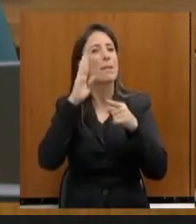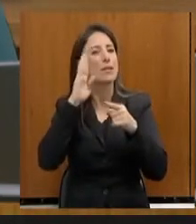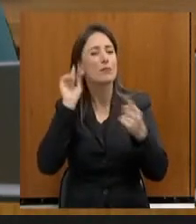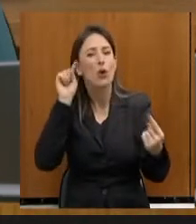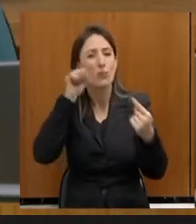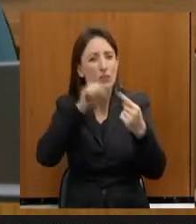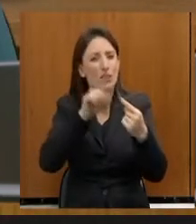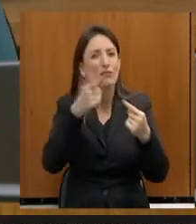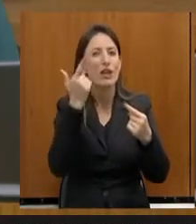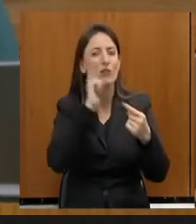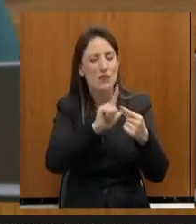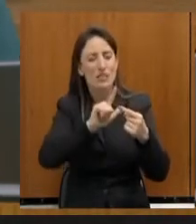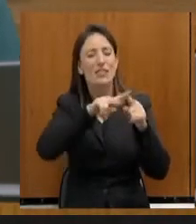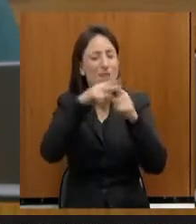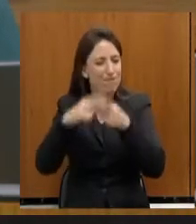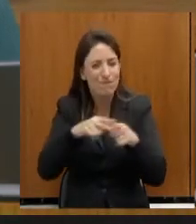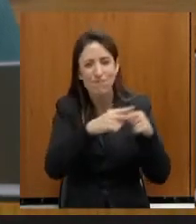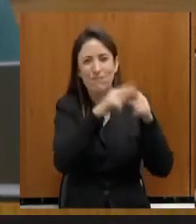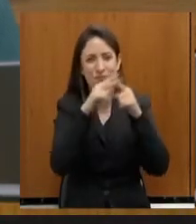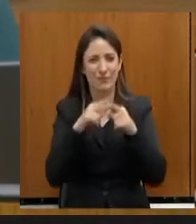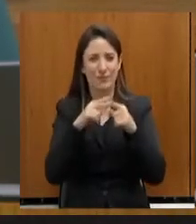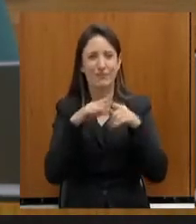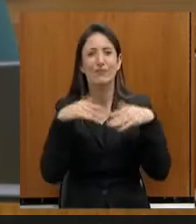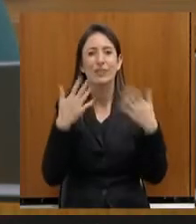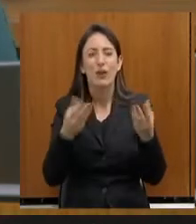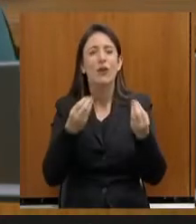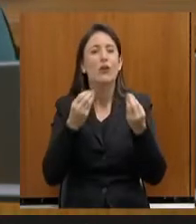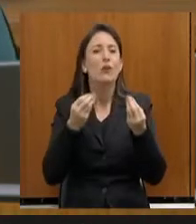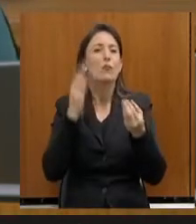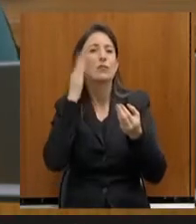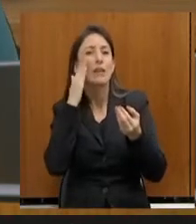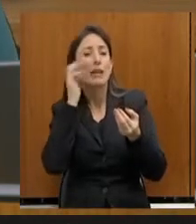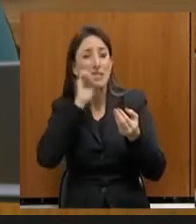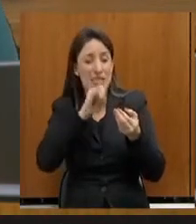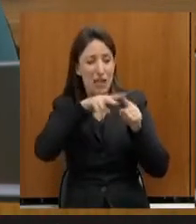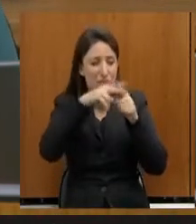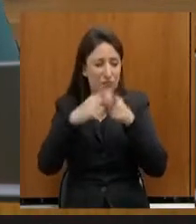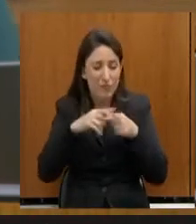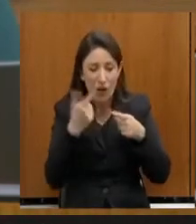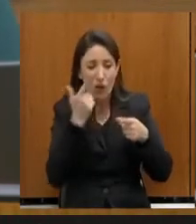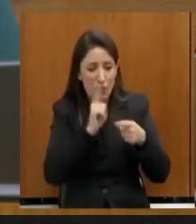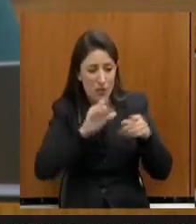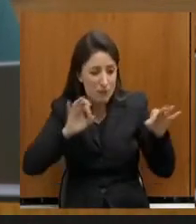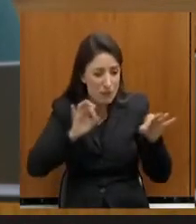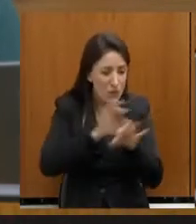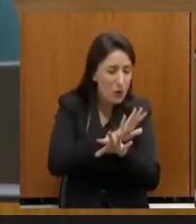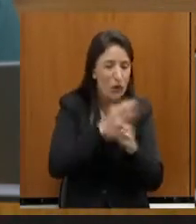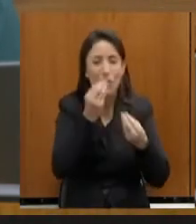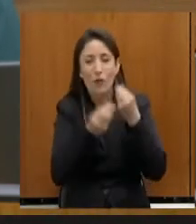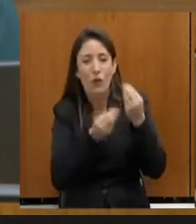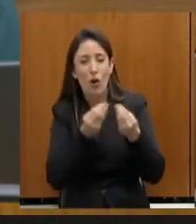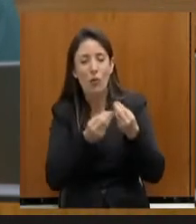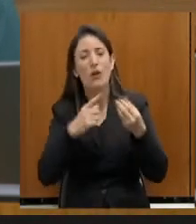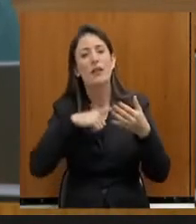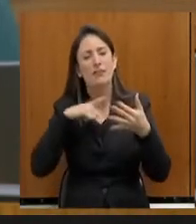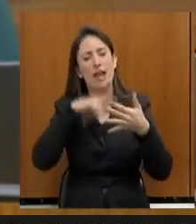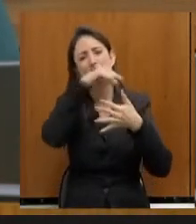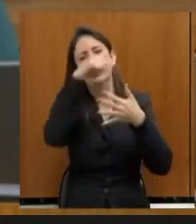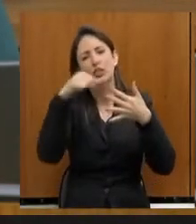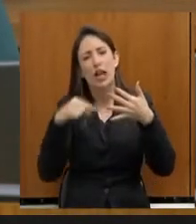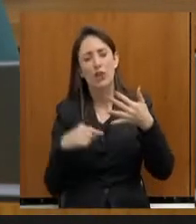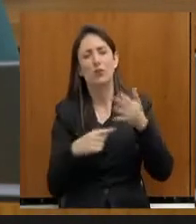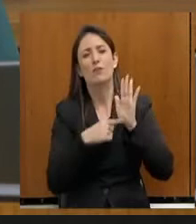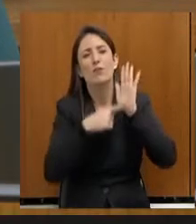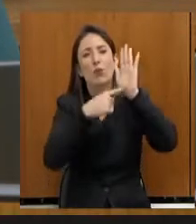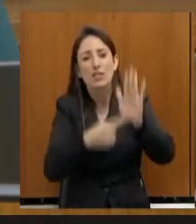o meio ambiente recursos Então o que vai dar baixa o comprimento da reparação ambiental são indicadores de qualidade da